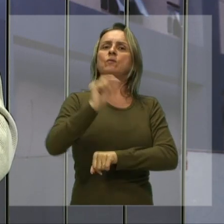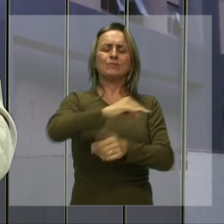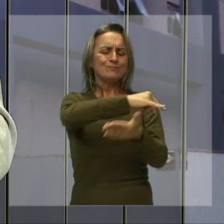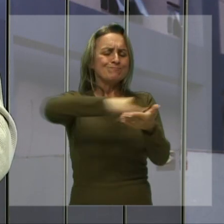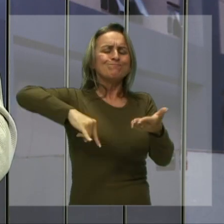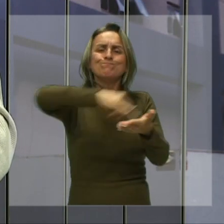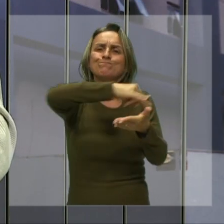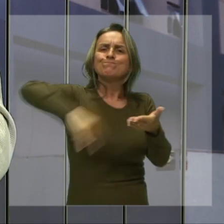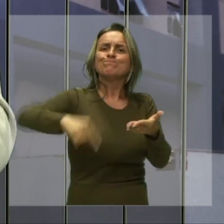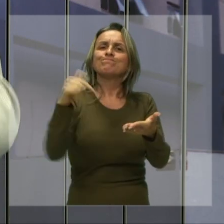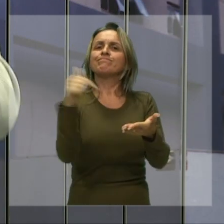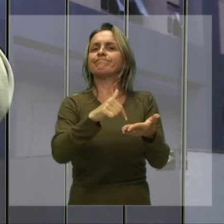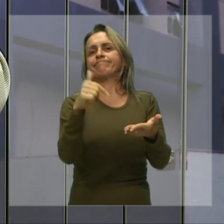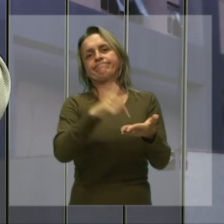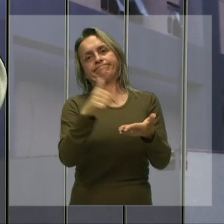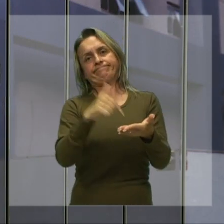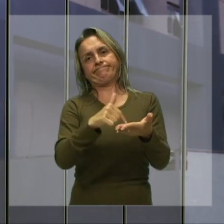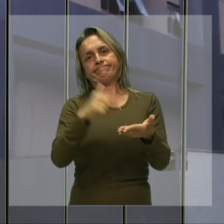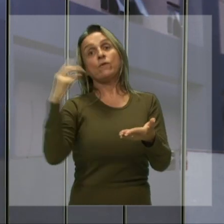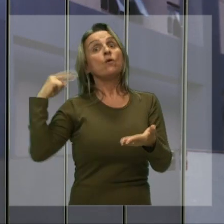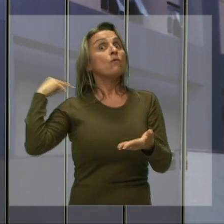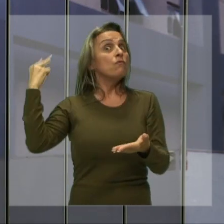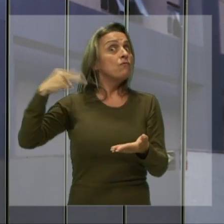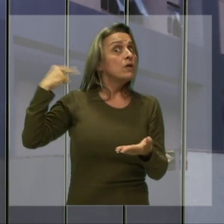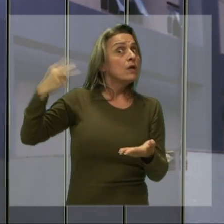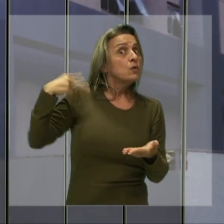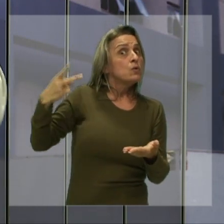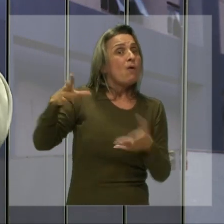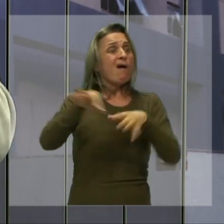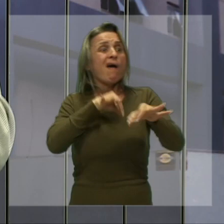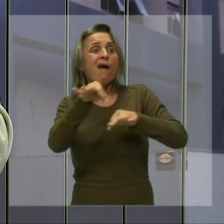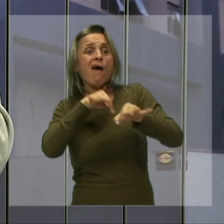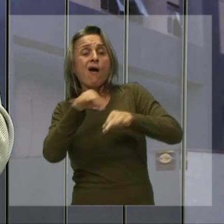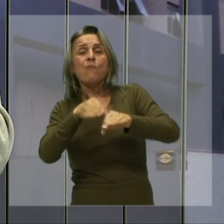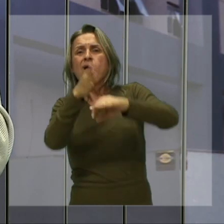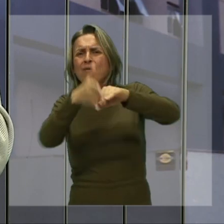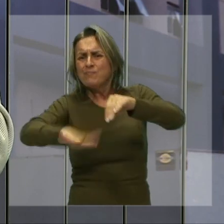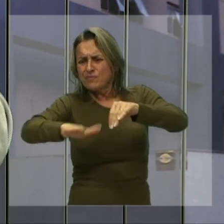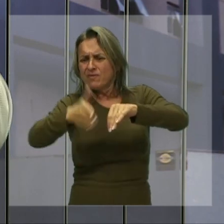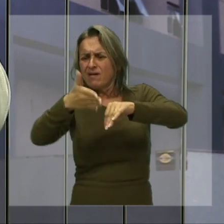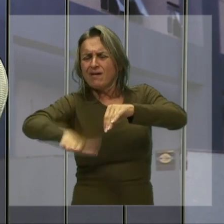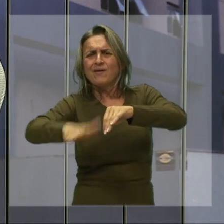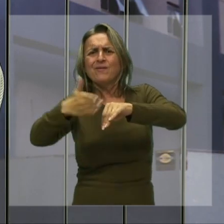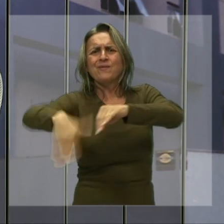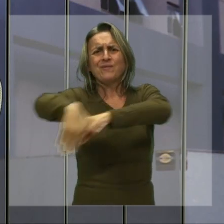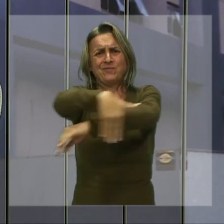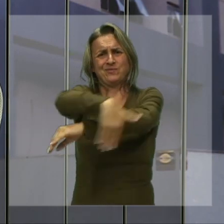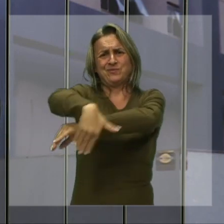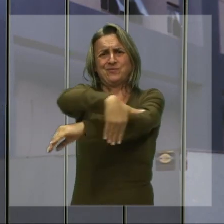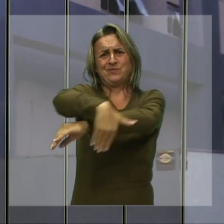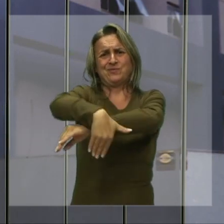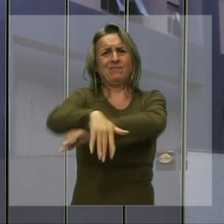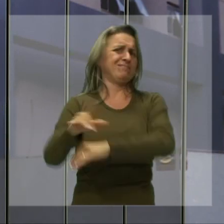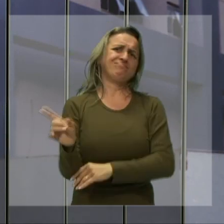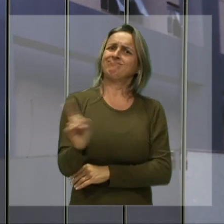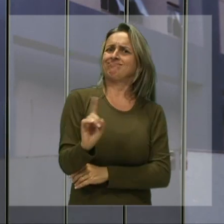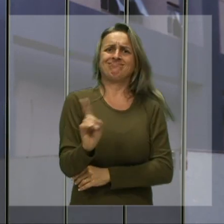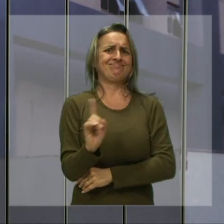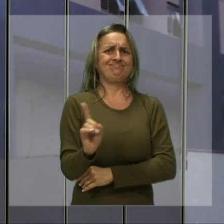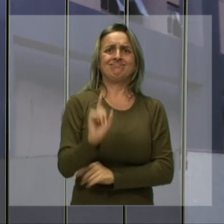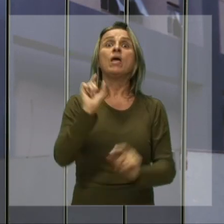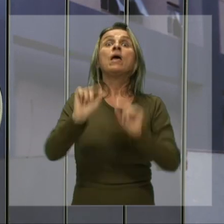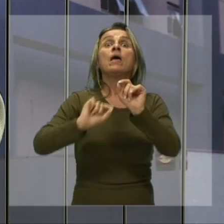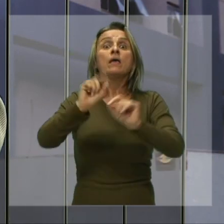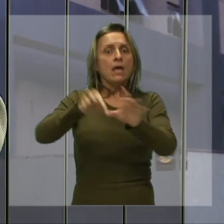documental, gente. O vereador não é para arrumar buraco de rua. Quem arruma o buraco de rua é a prefeitura